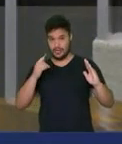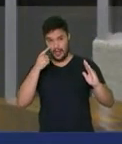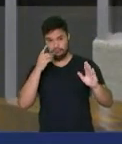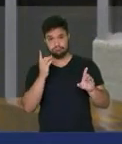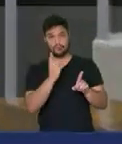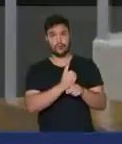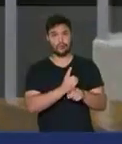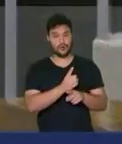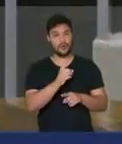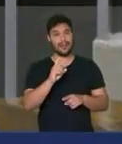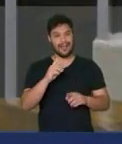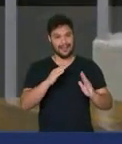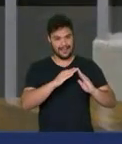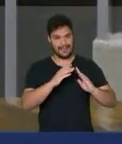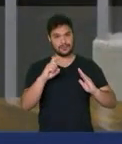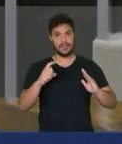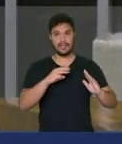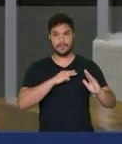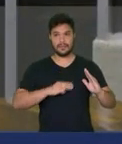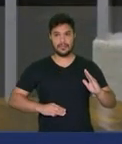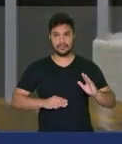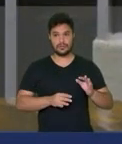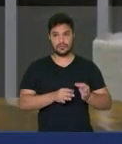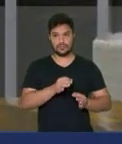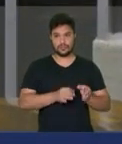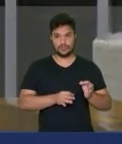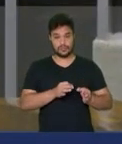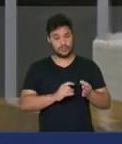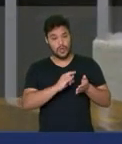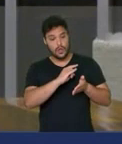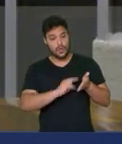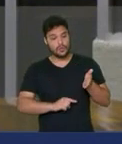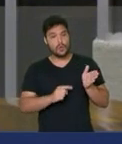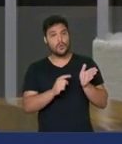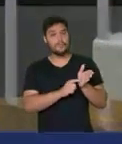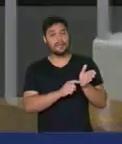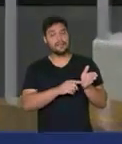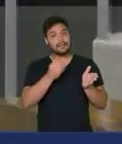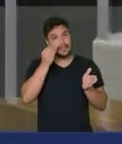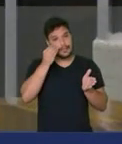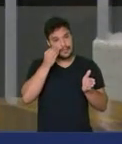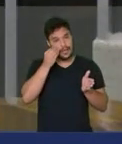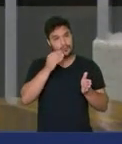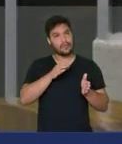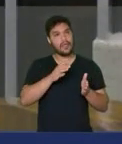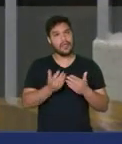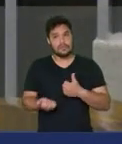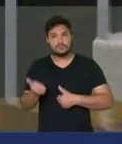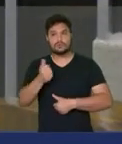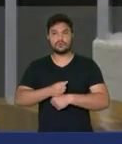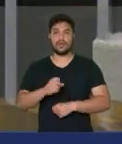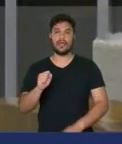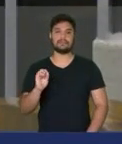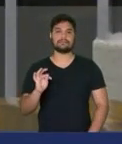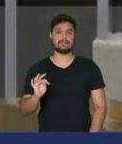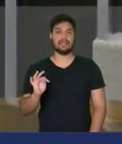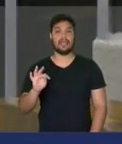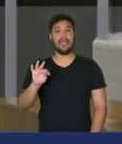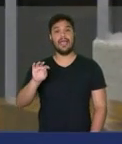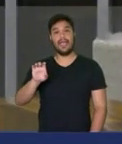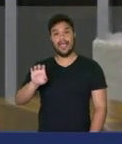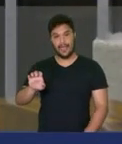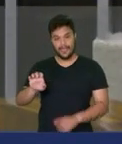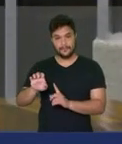da Justiça, onde se insinuava ali uma intervenção no Tribunal Superior Eleitoral e, a partir desta intervenção